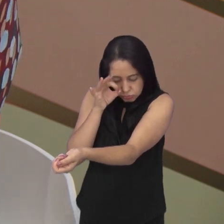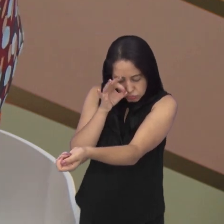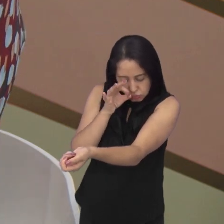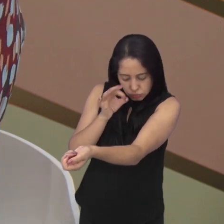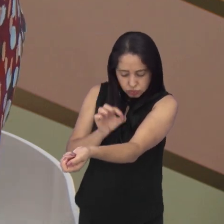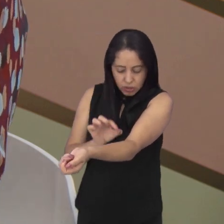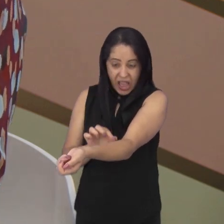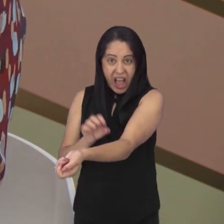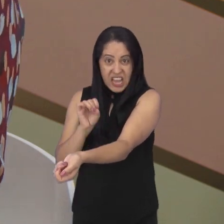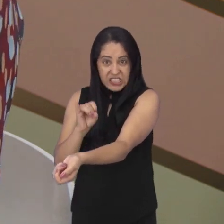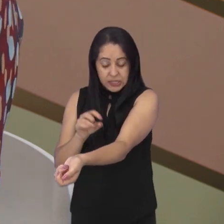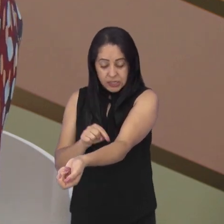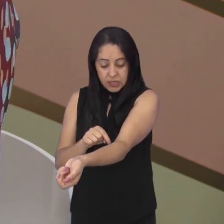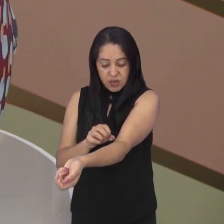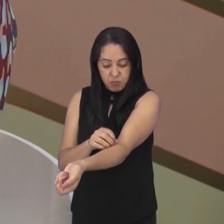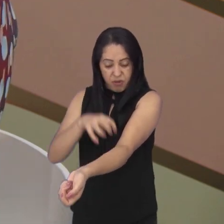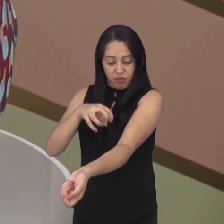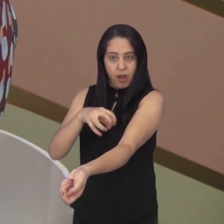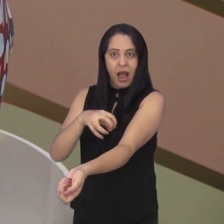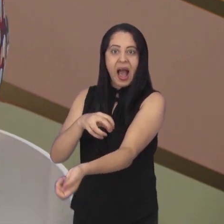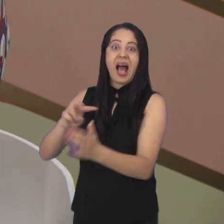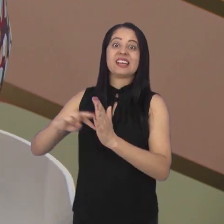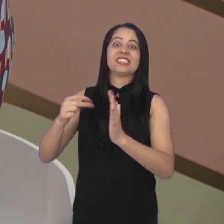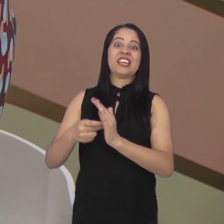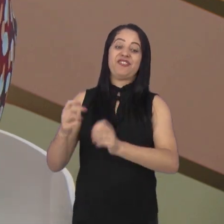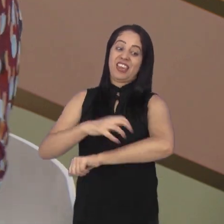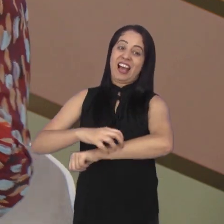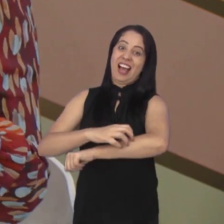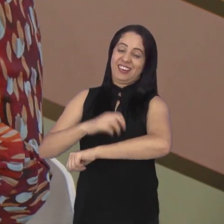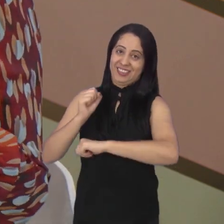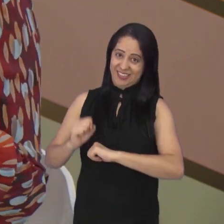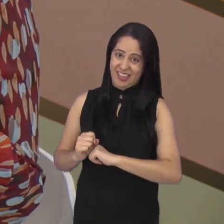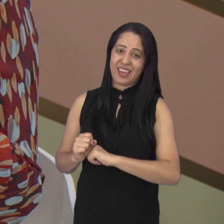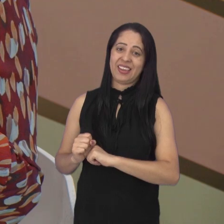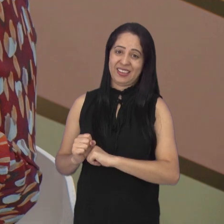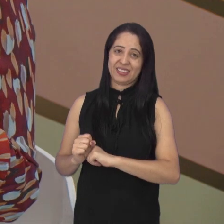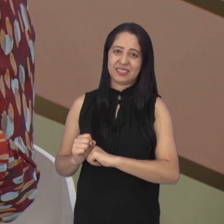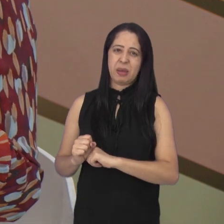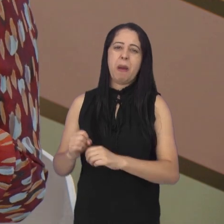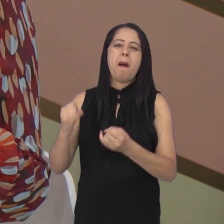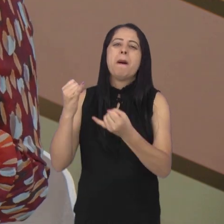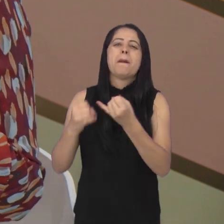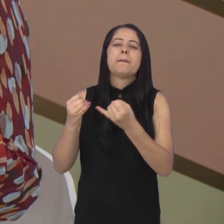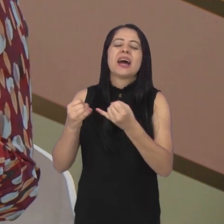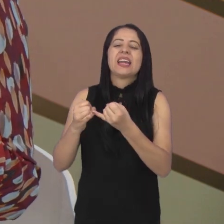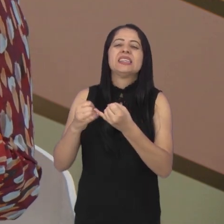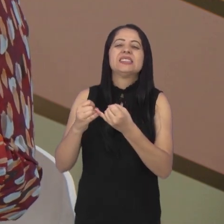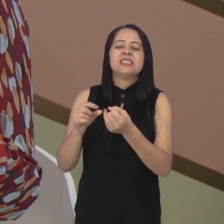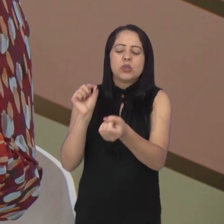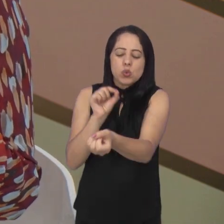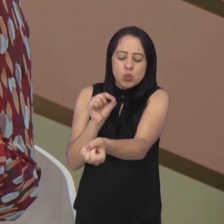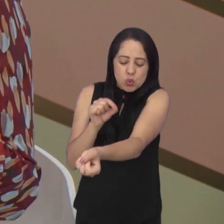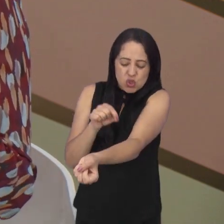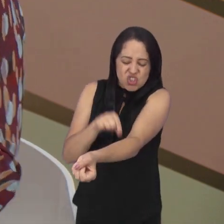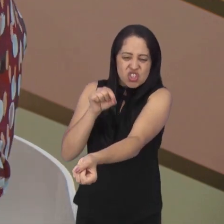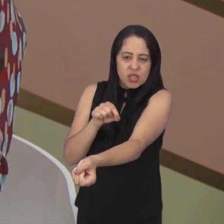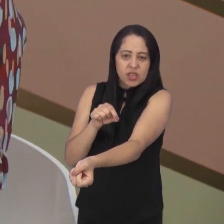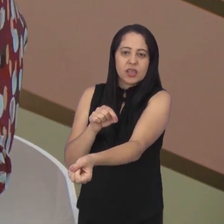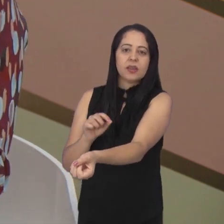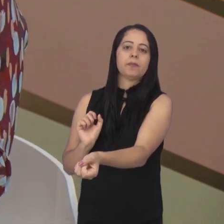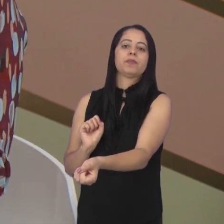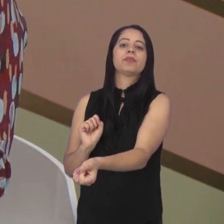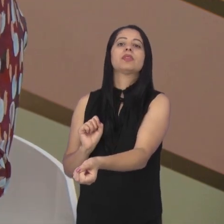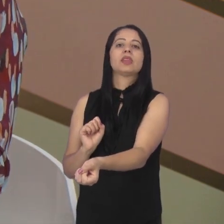contato, se eu tenho uma célula de memória, um anticorpo, ele vai reagir, vai fazer uma reação local. Vira como se fosse uma picadinha de inseto ali.